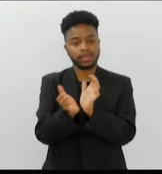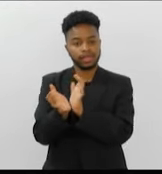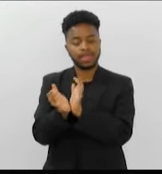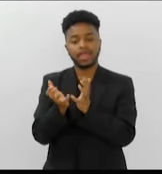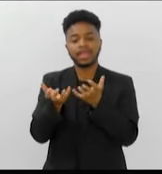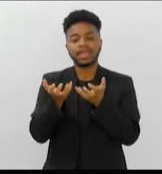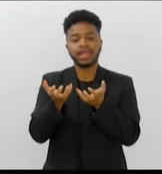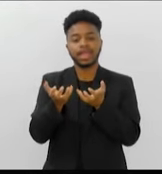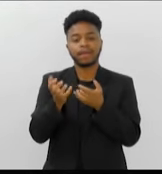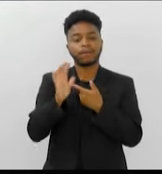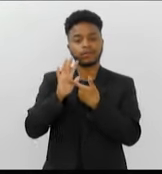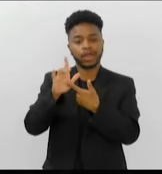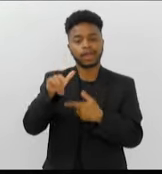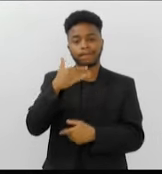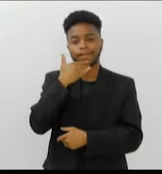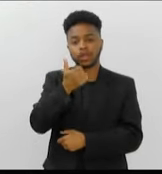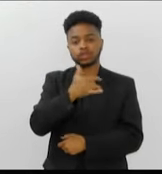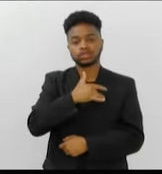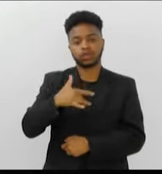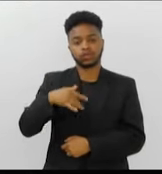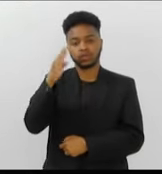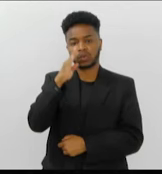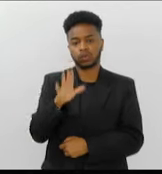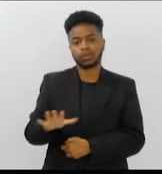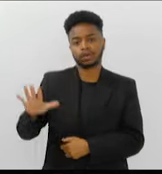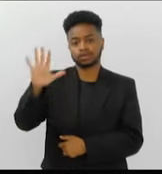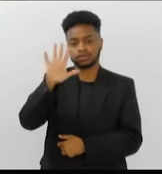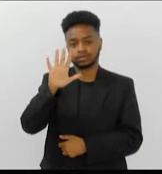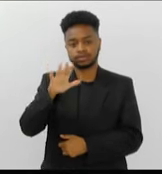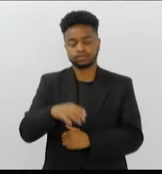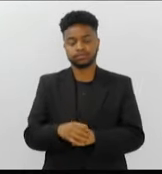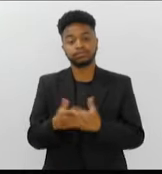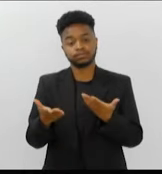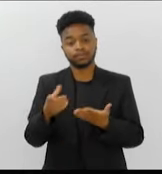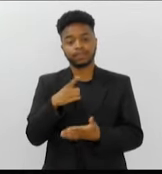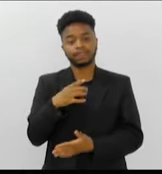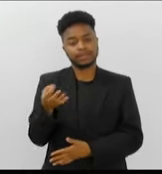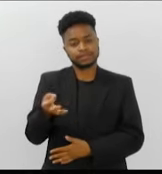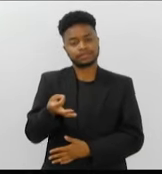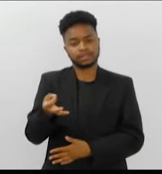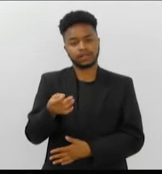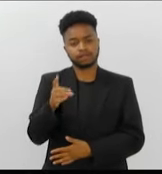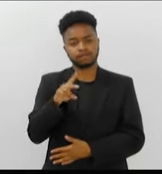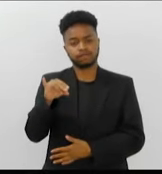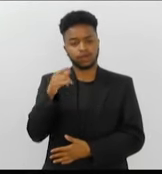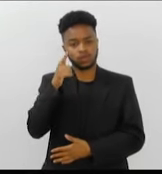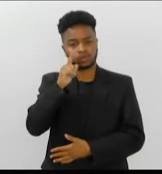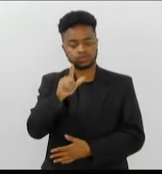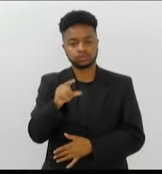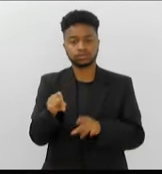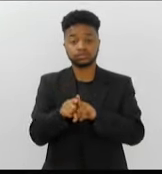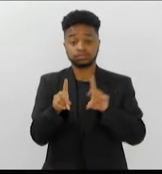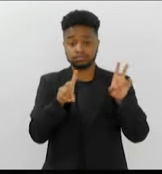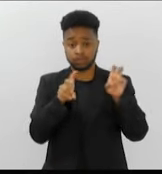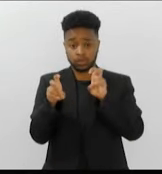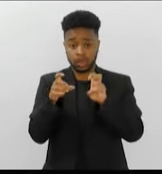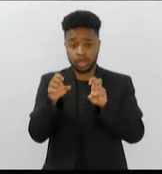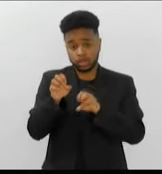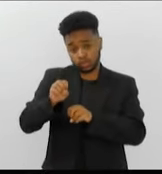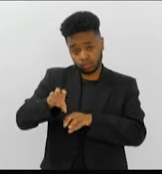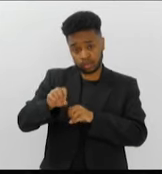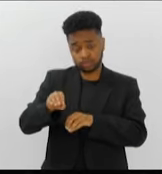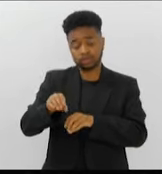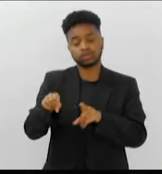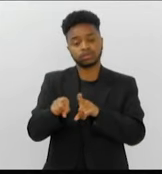saúde do Brasil. Eu tenho certeza absoluta que ele vai conseguir. Quando a gente fala de educação também,